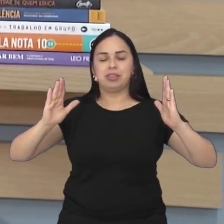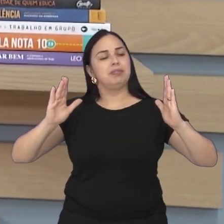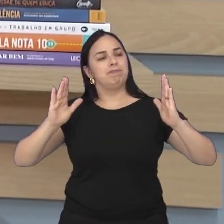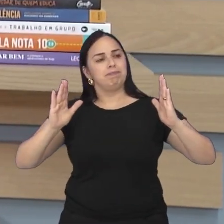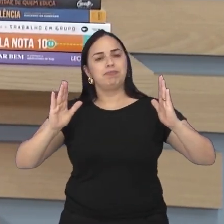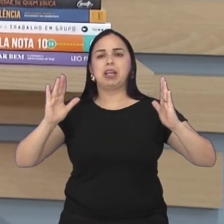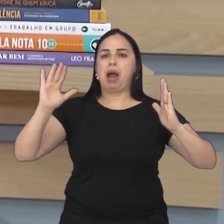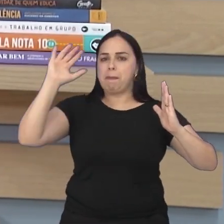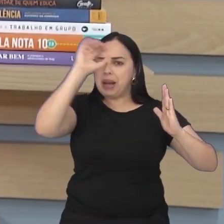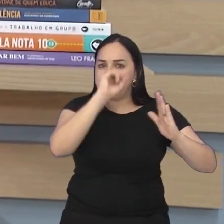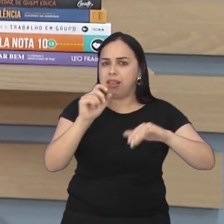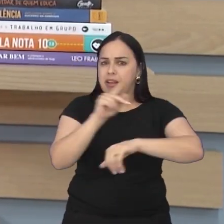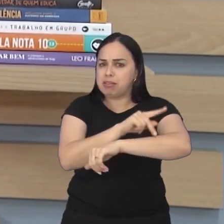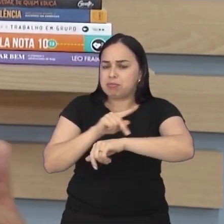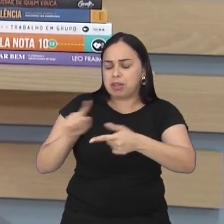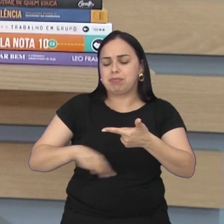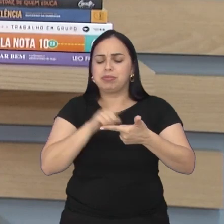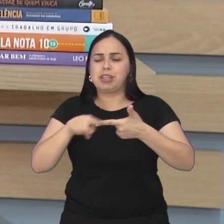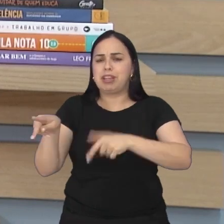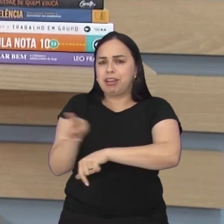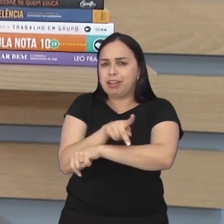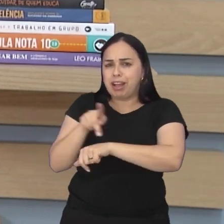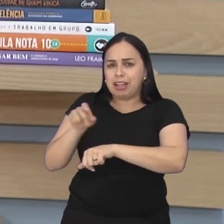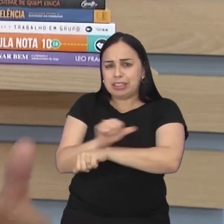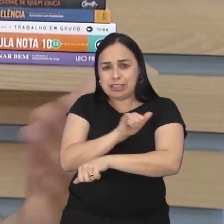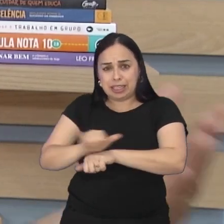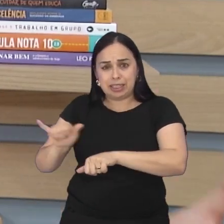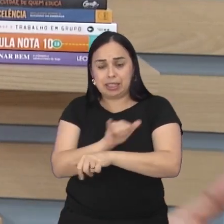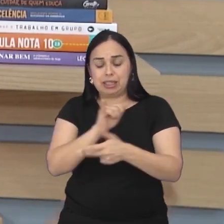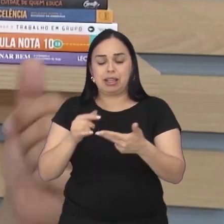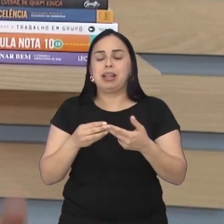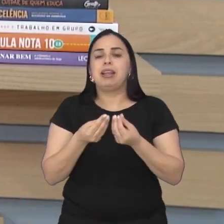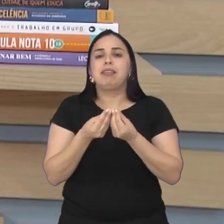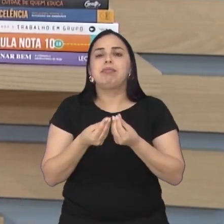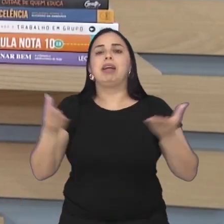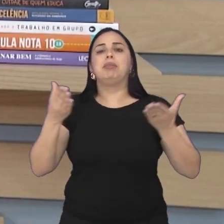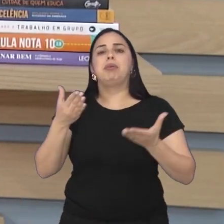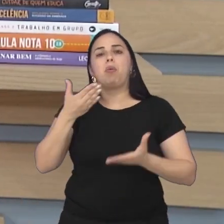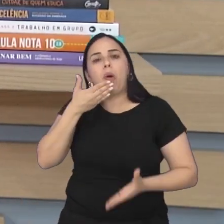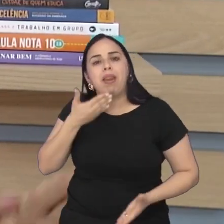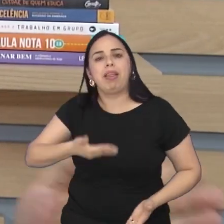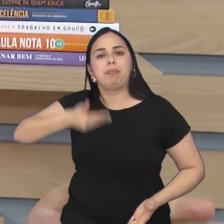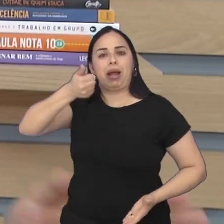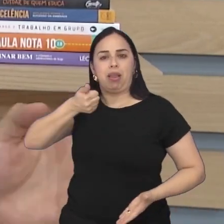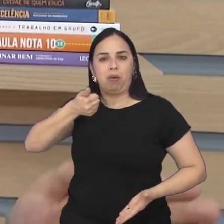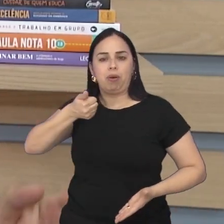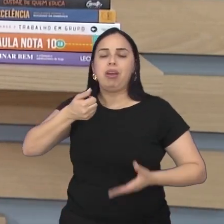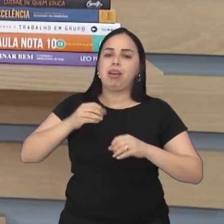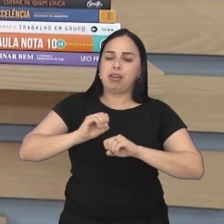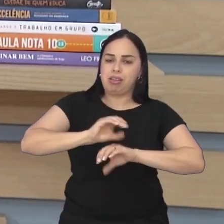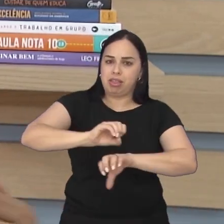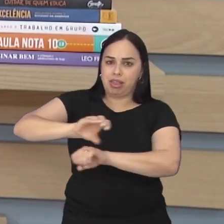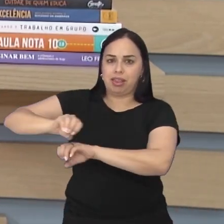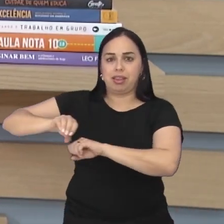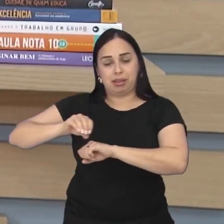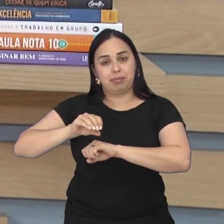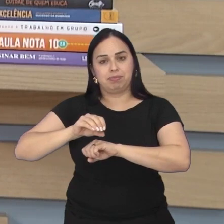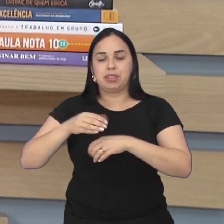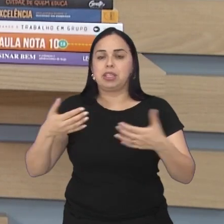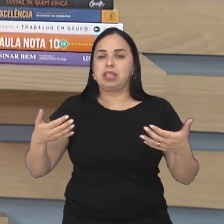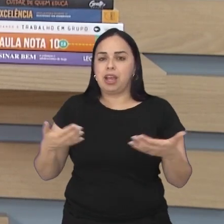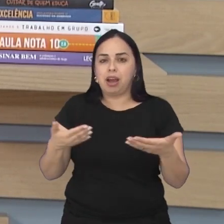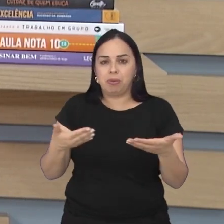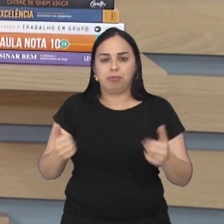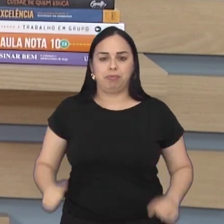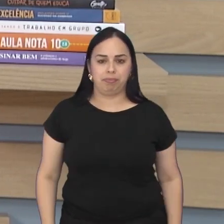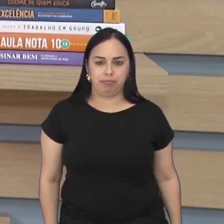livros, trazendo para ele repertório pedagógico, novas estratégias e sem dúvida nenhuma melhorando a qualidade lá na ponta, na sala de aula, que é o que mais